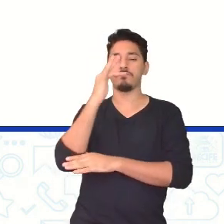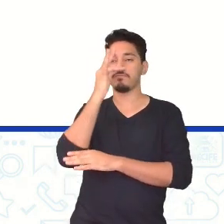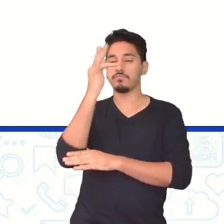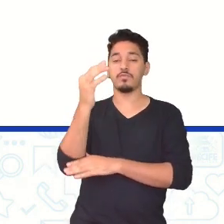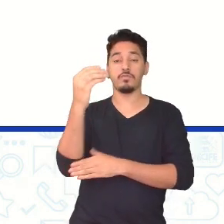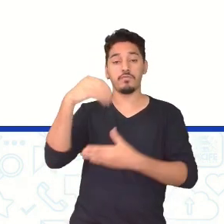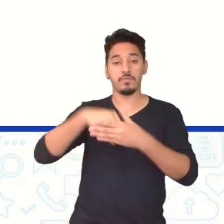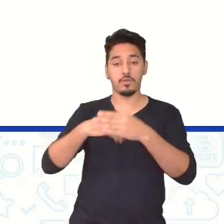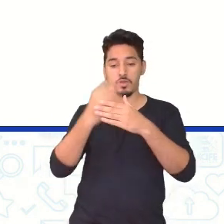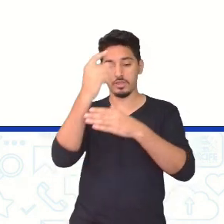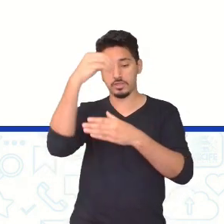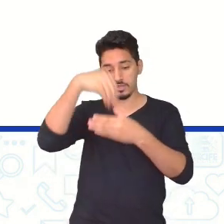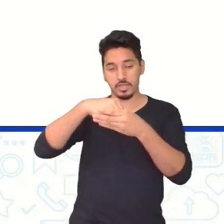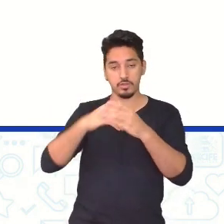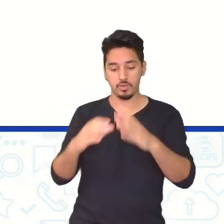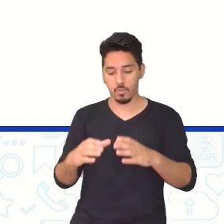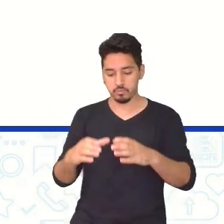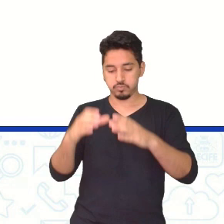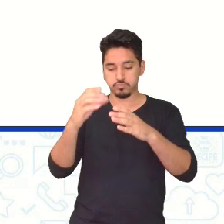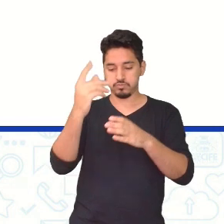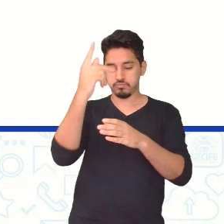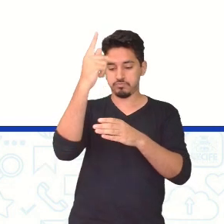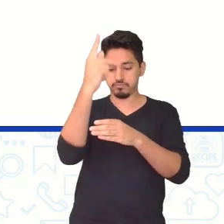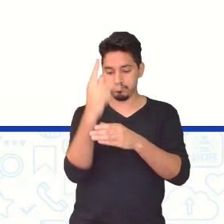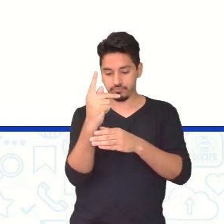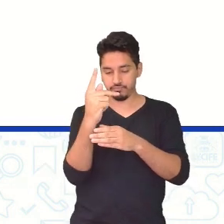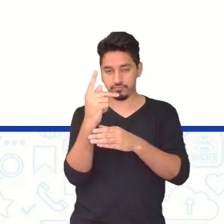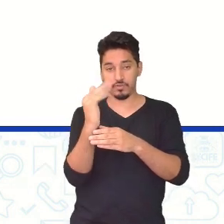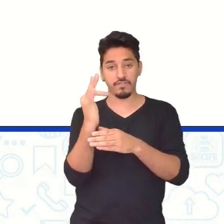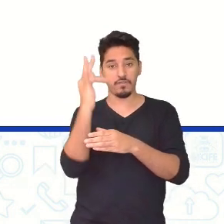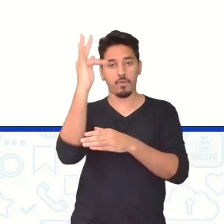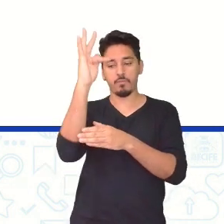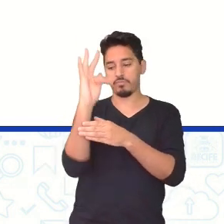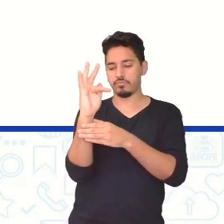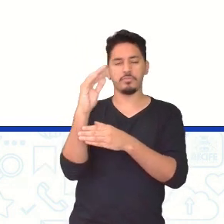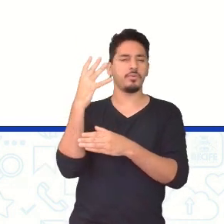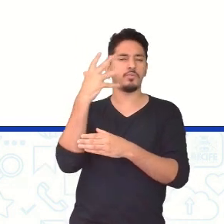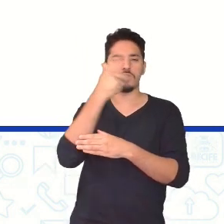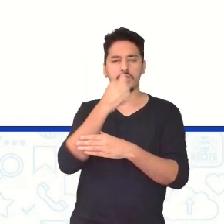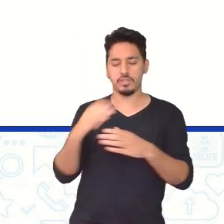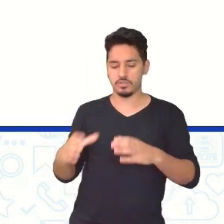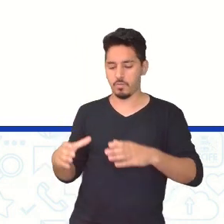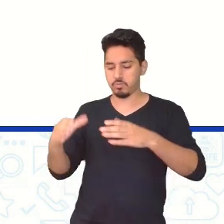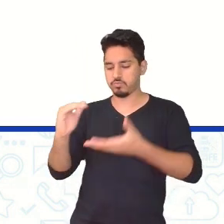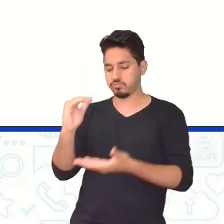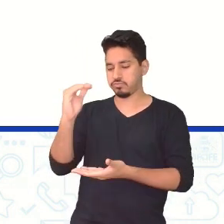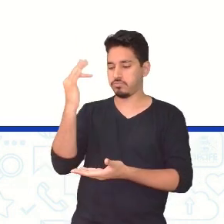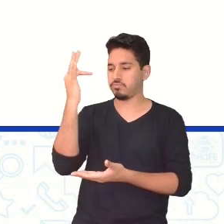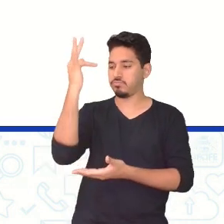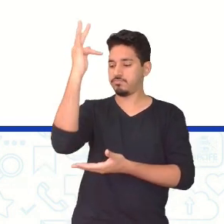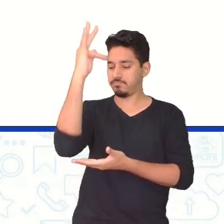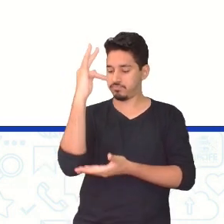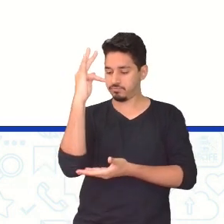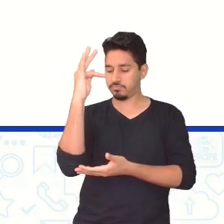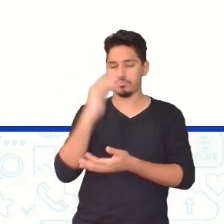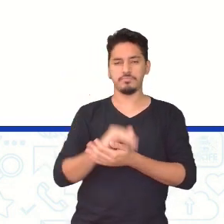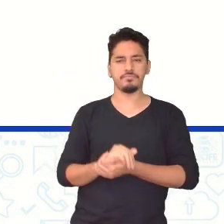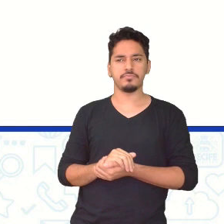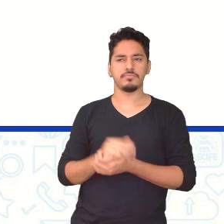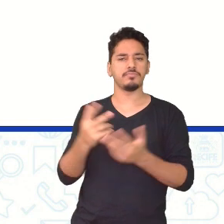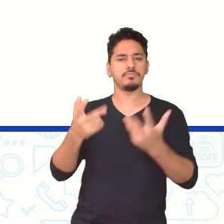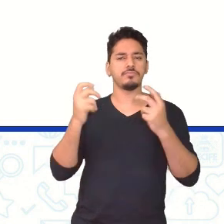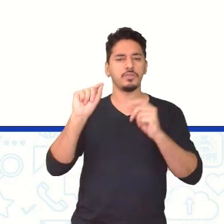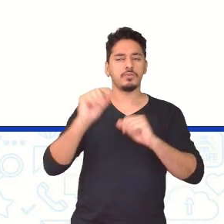vaso cilíndrico. Olha aí, ó. Como é representado no desenho abaixo. Então tem uma orquídea lá, bem bonitinha. Imagina aí, né? E aí você observa